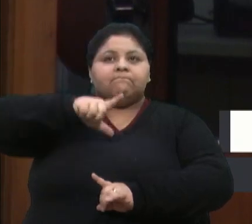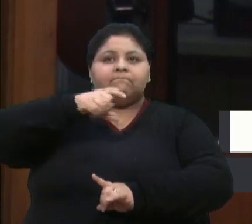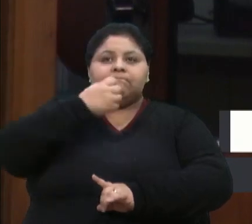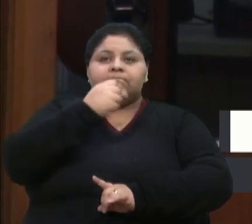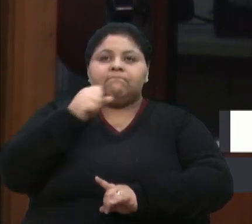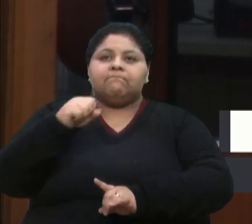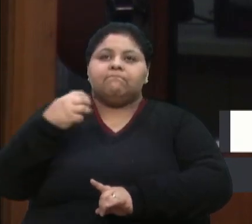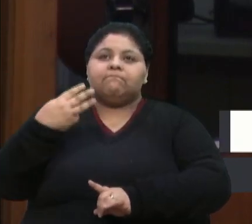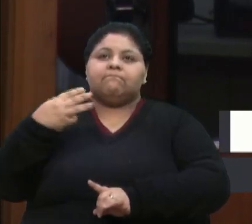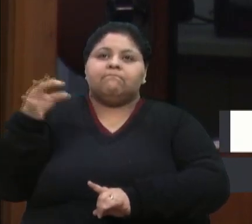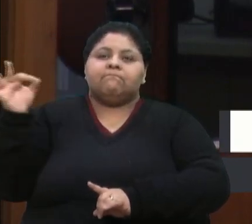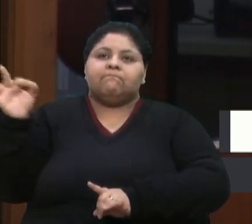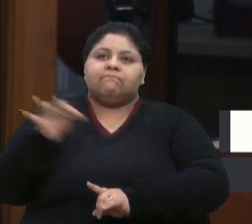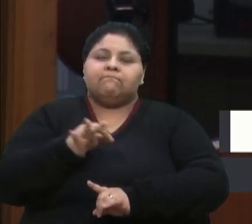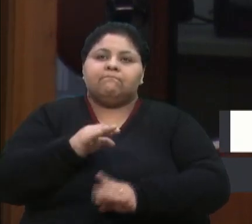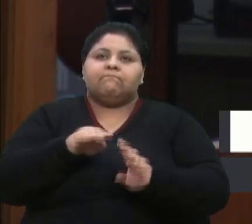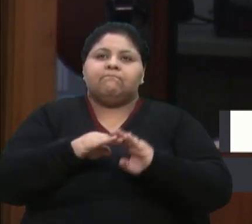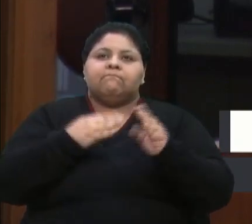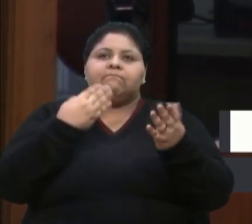83 escolas. Dessas